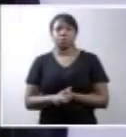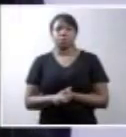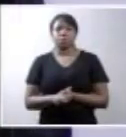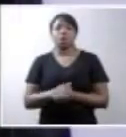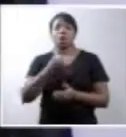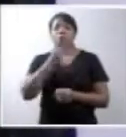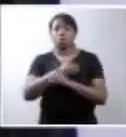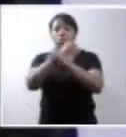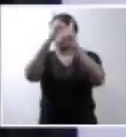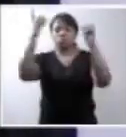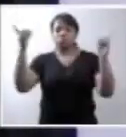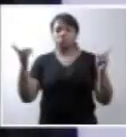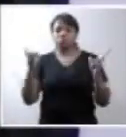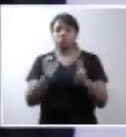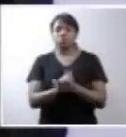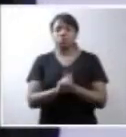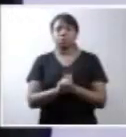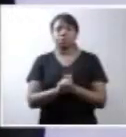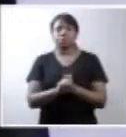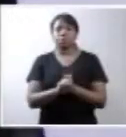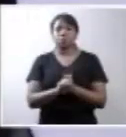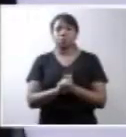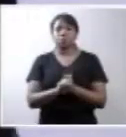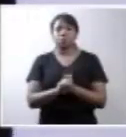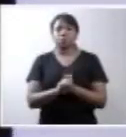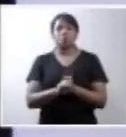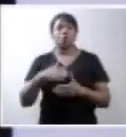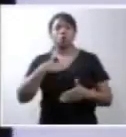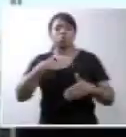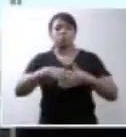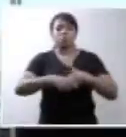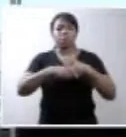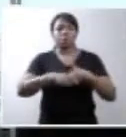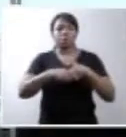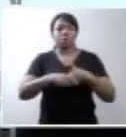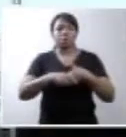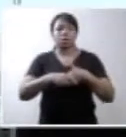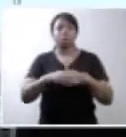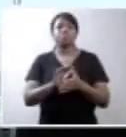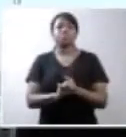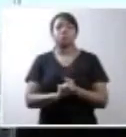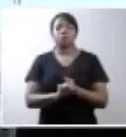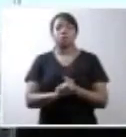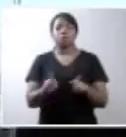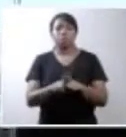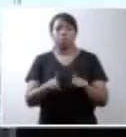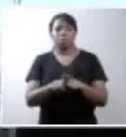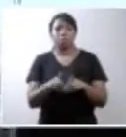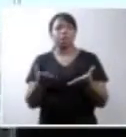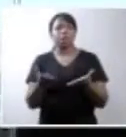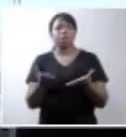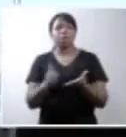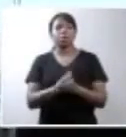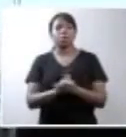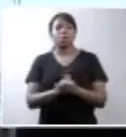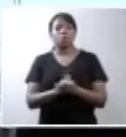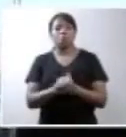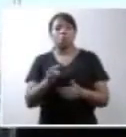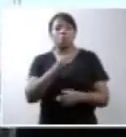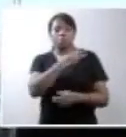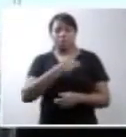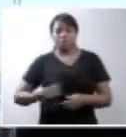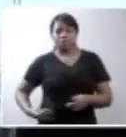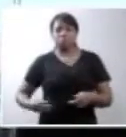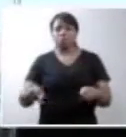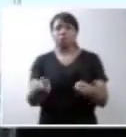Bom dia a todos. Eu quero cumprimentar na pessoa do excelentíssimo senhor ministro